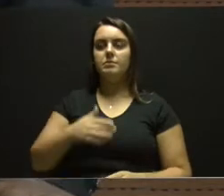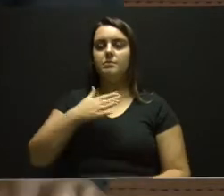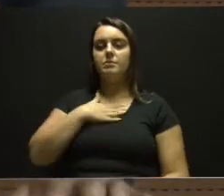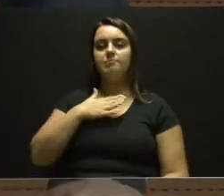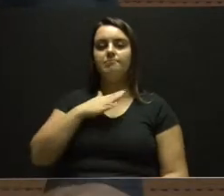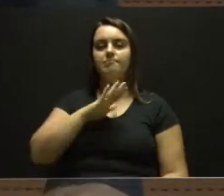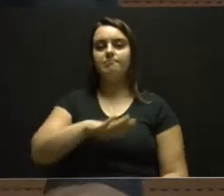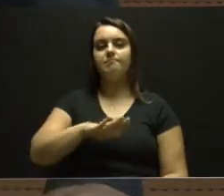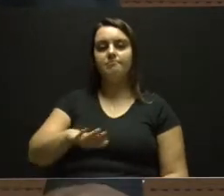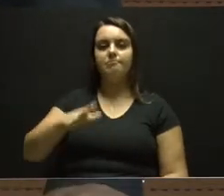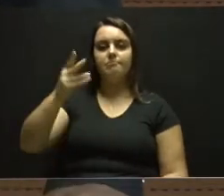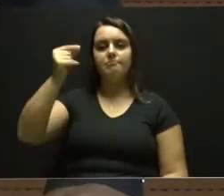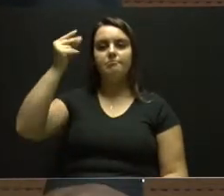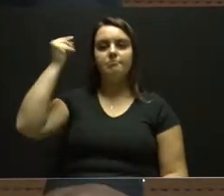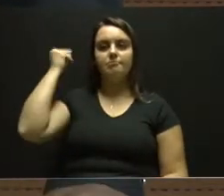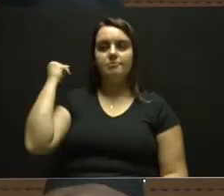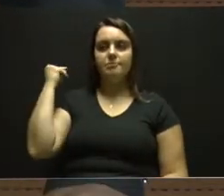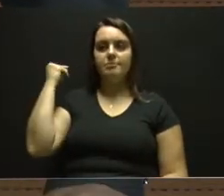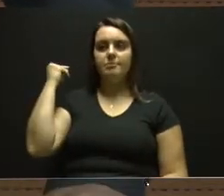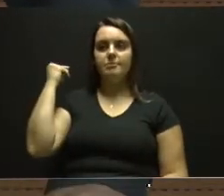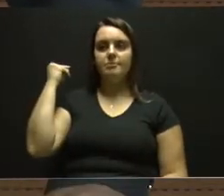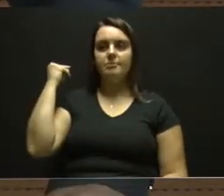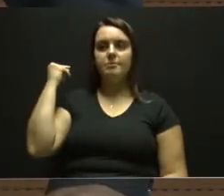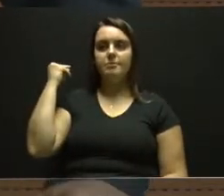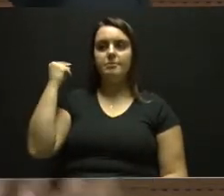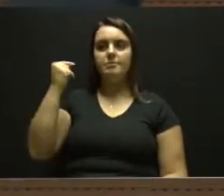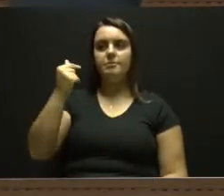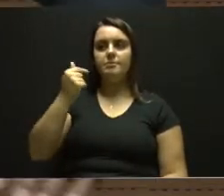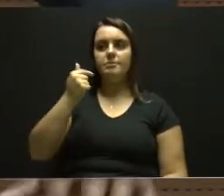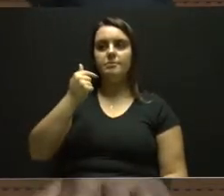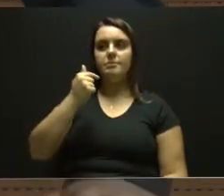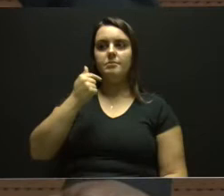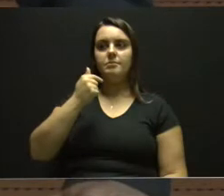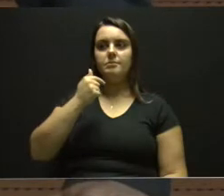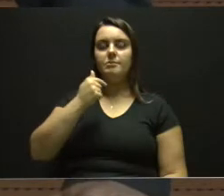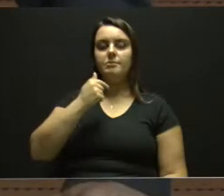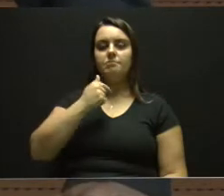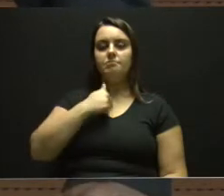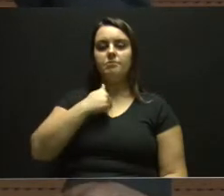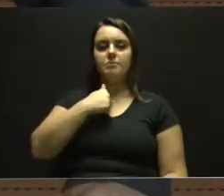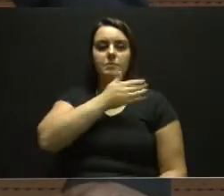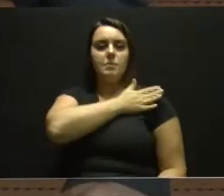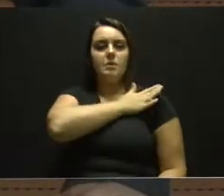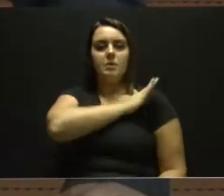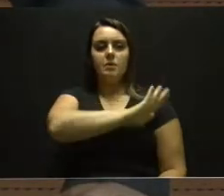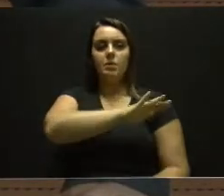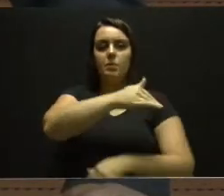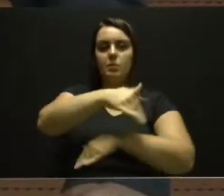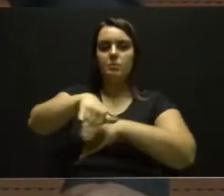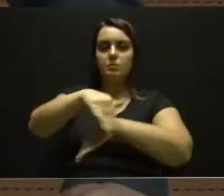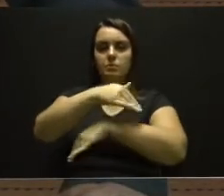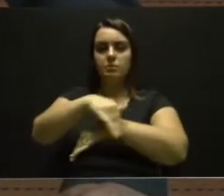certeza eu era muito discriminado na cerca de um metro de rua